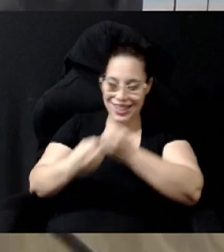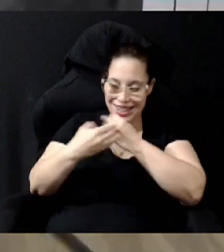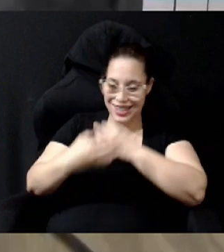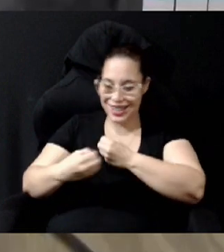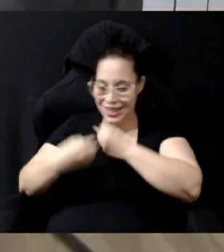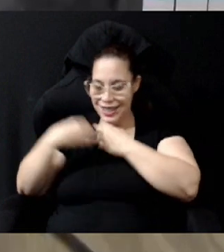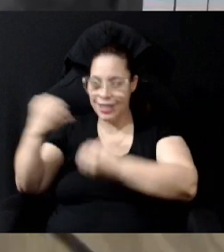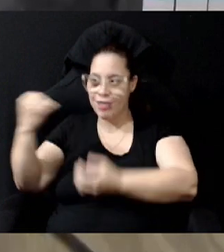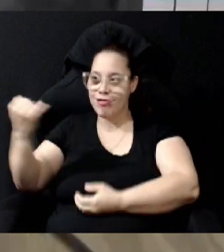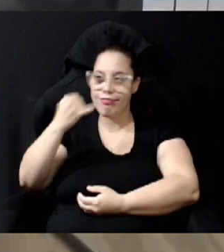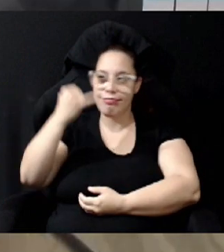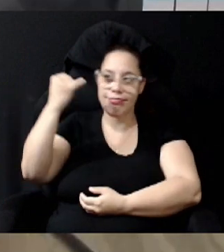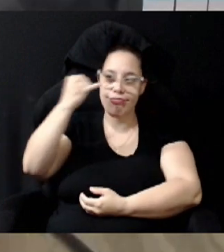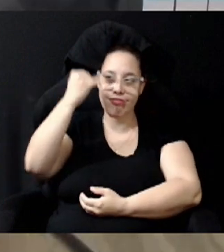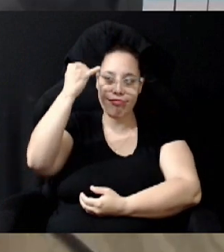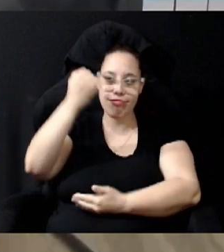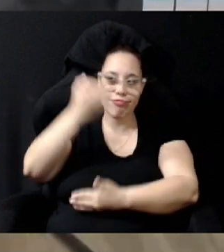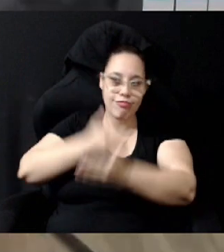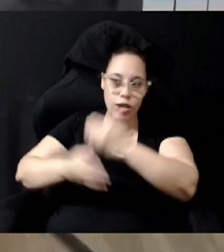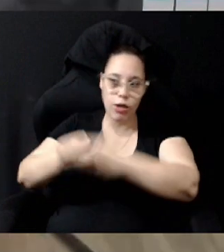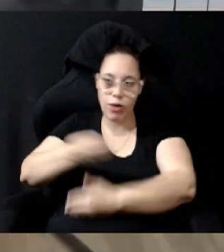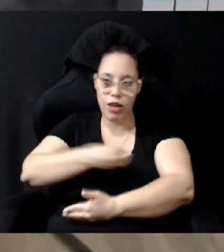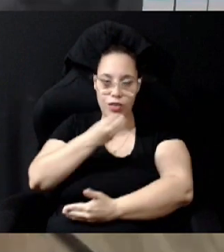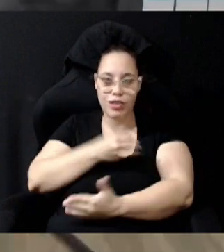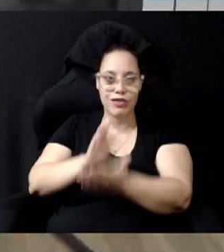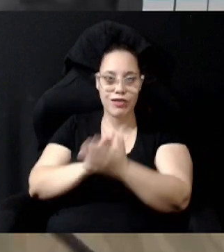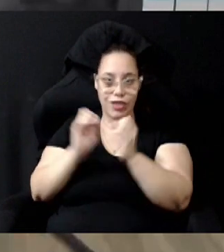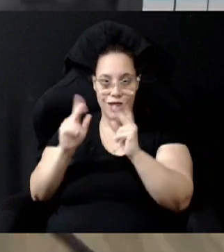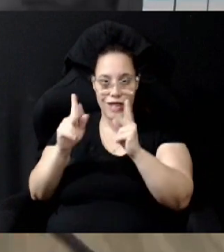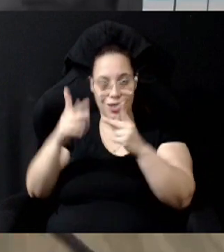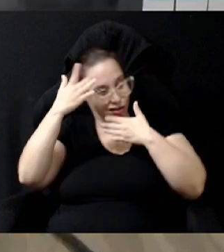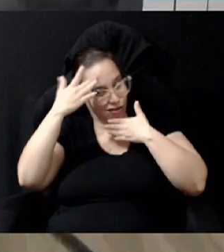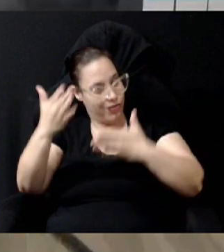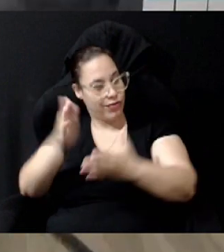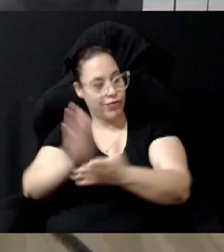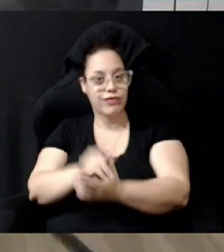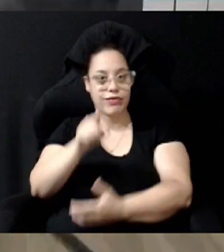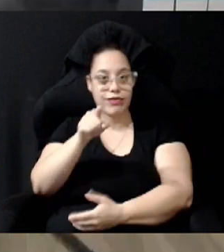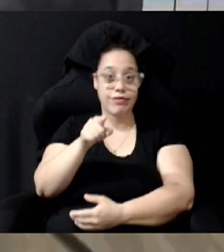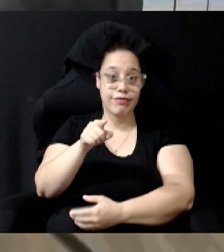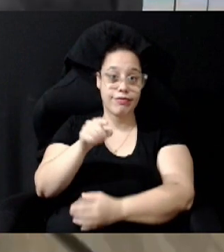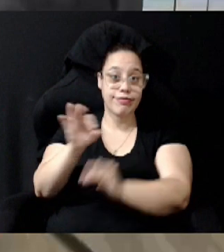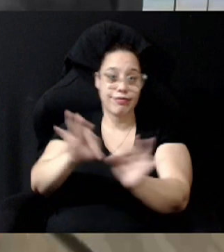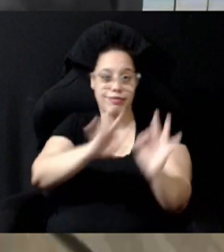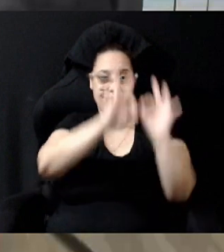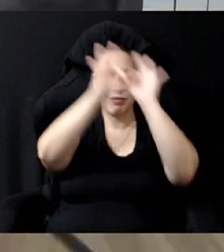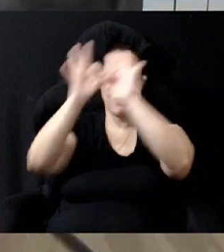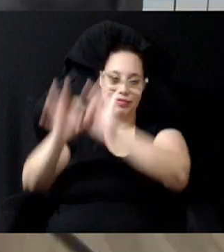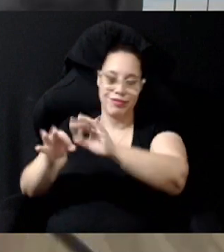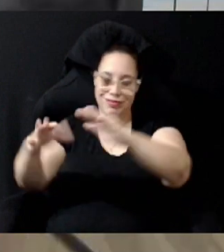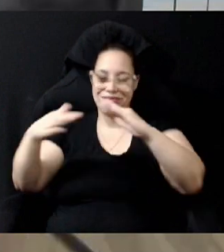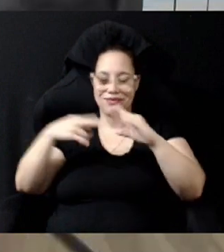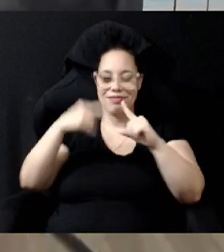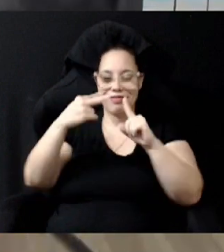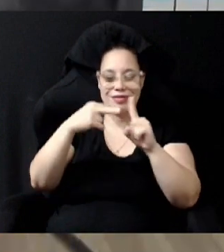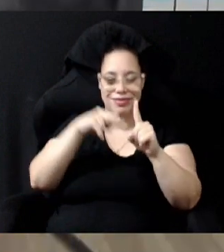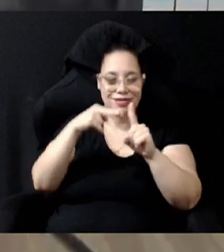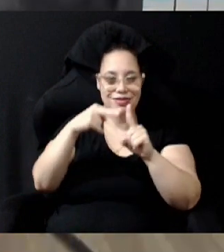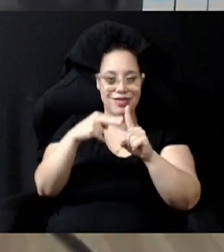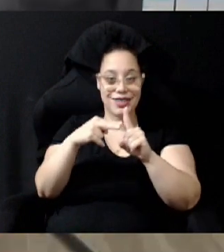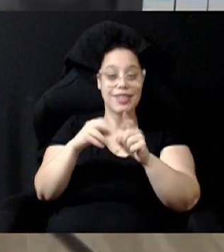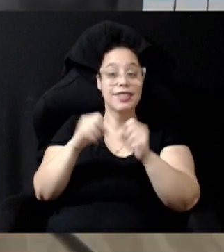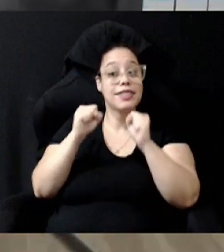importantíssimas que a gente leva para a vida. Amém. Tá bom? Muito obrigada. E você que acompanhou o nosso ponto de vista, pode rever